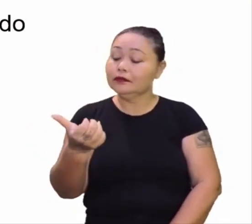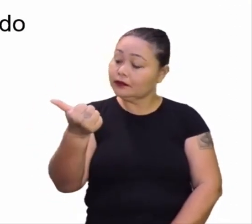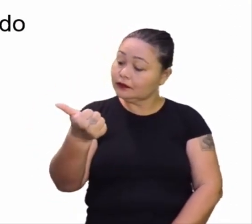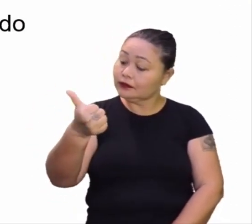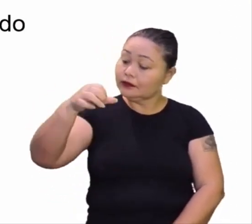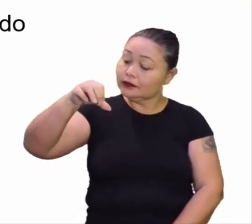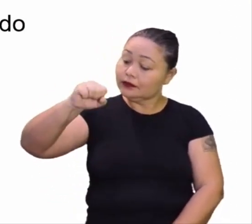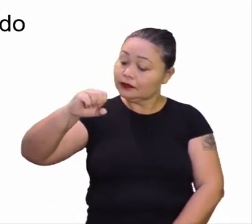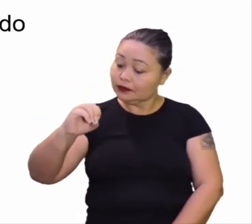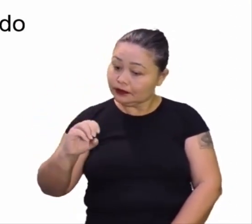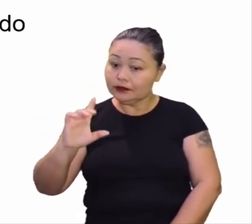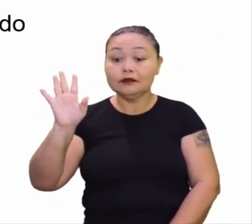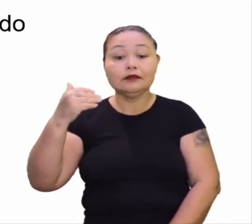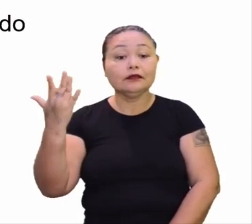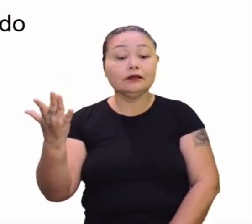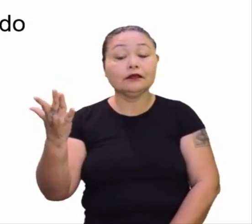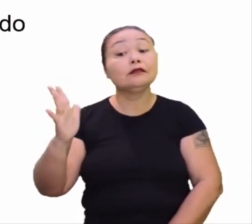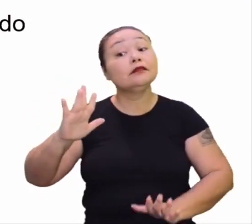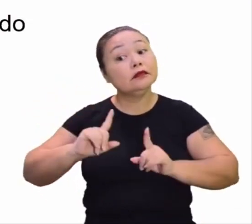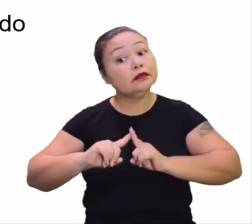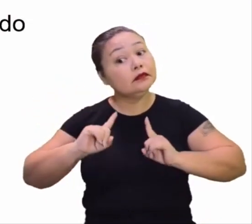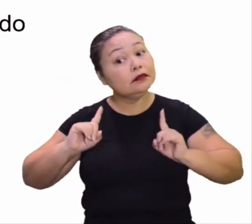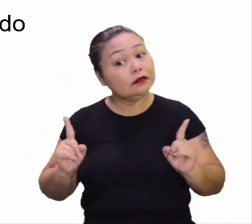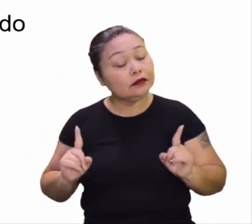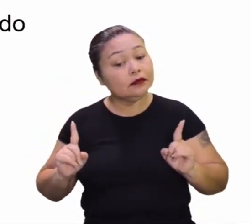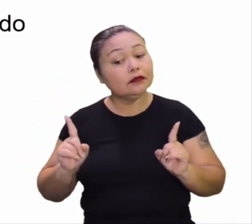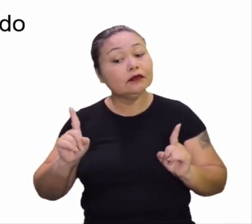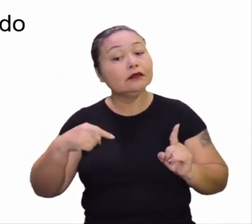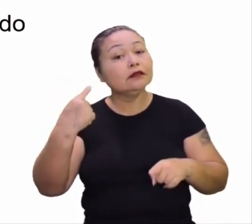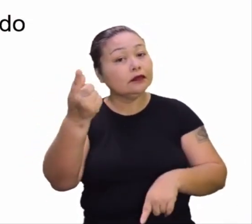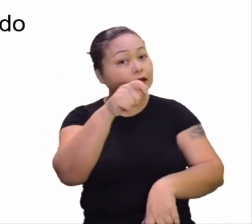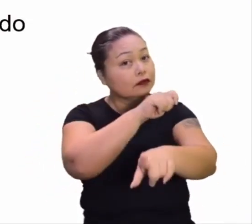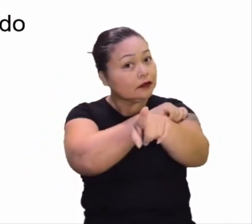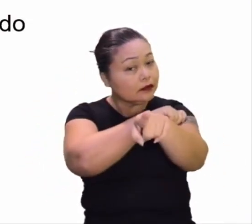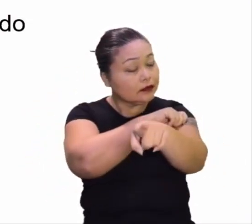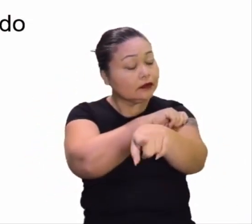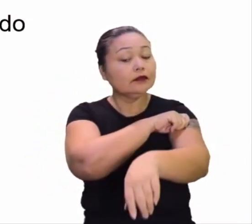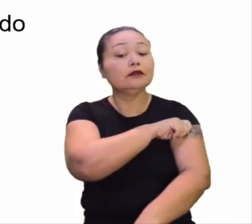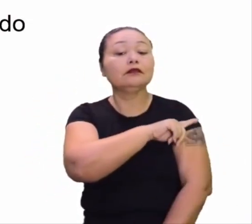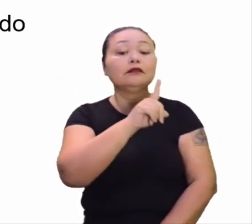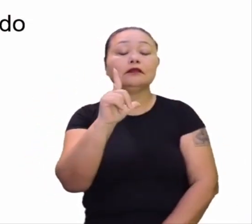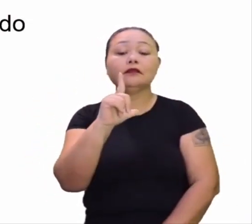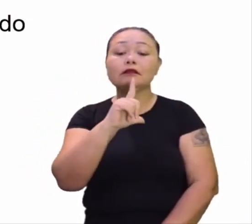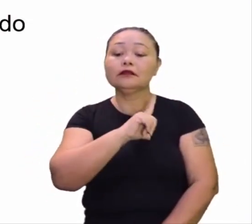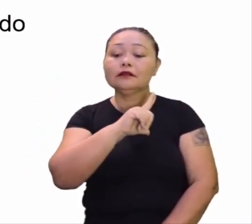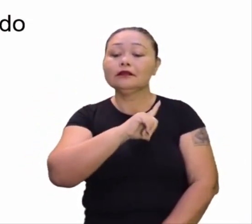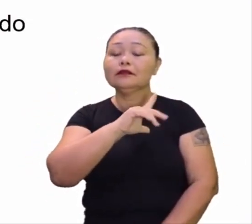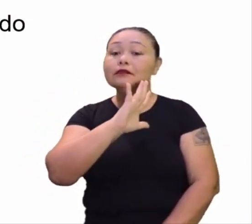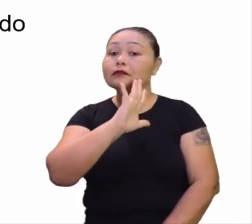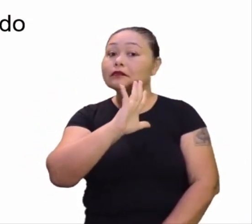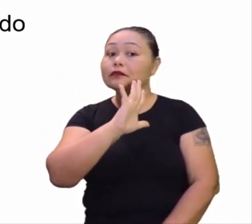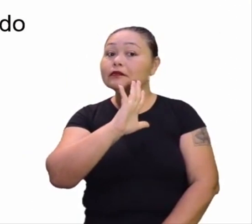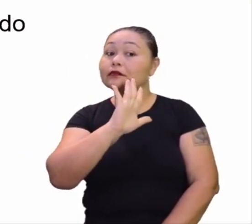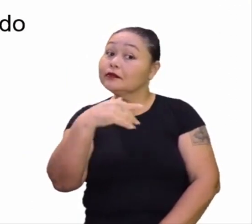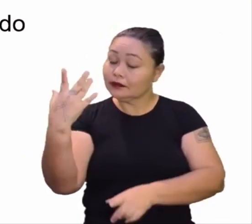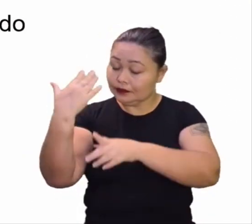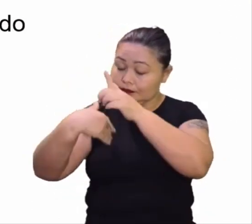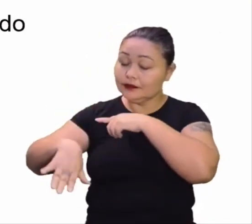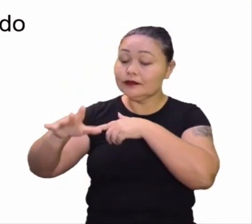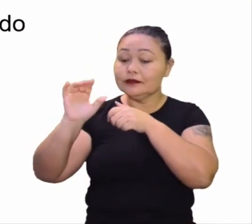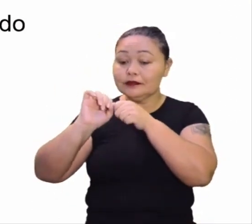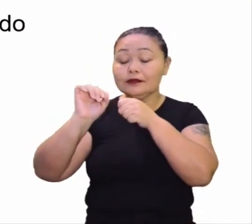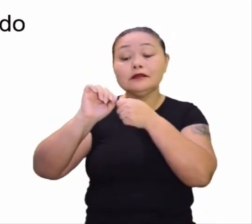E 1980. No entanto, o nosso querido aluno, por ter sido muito bem